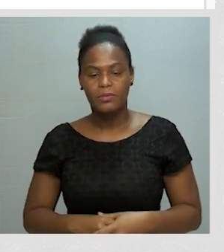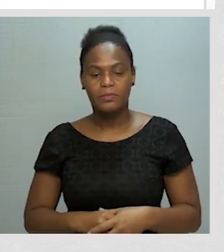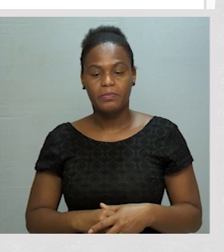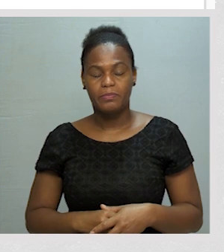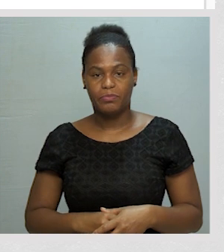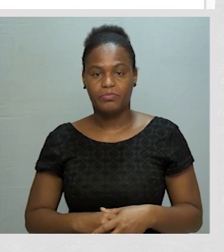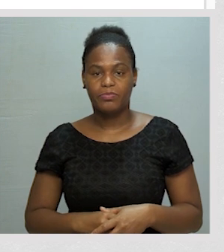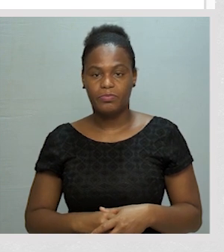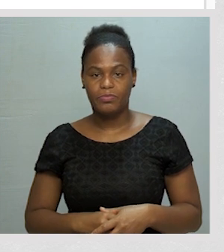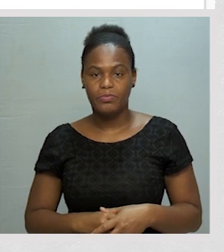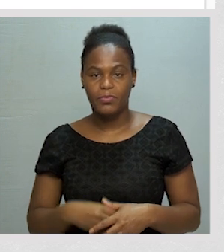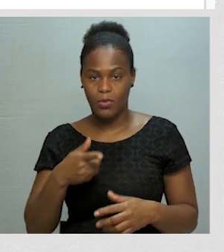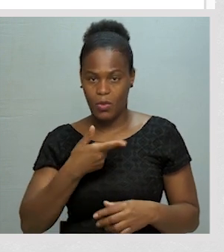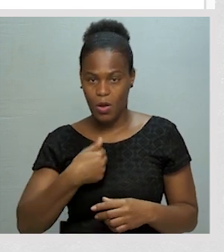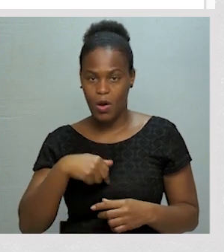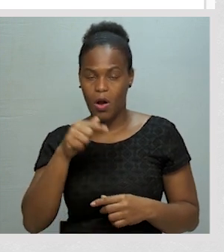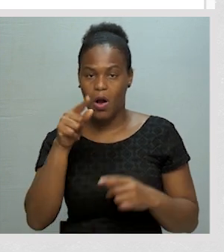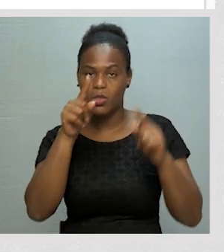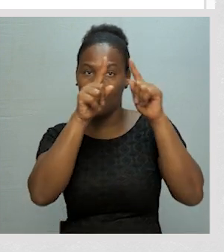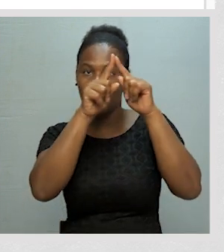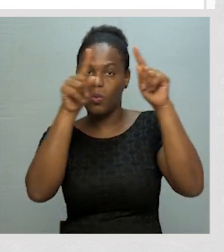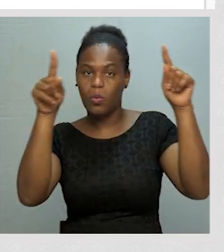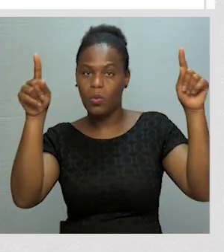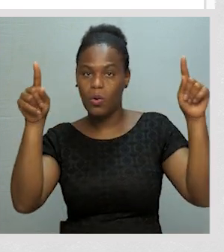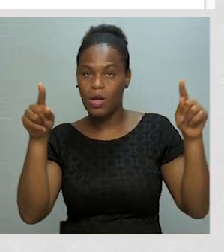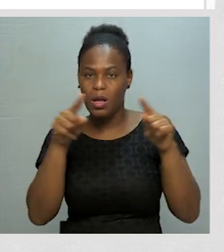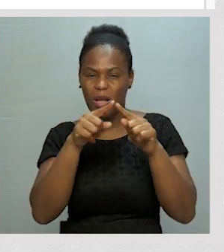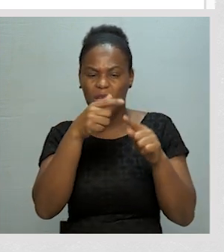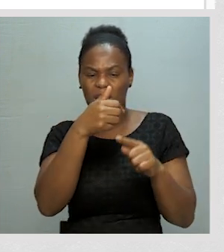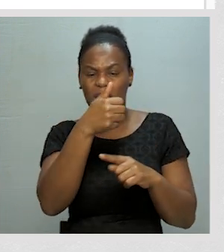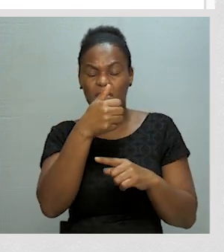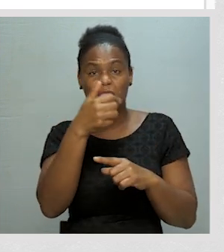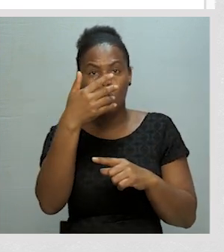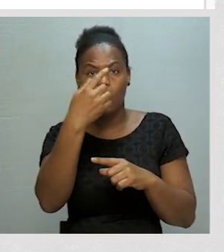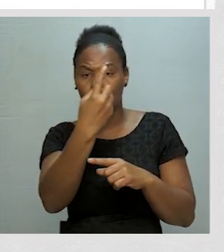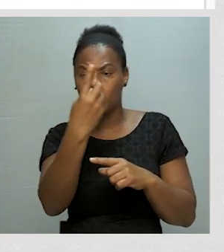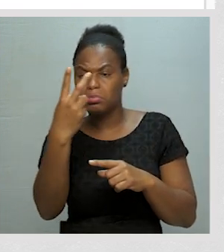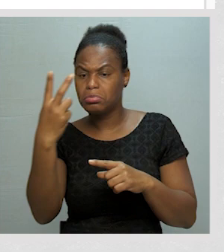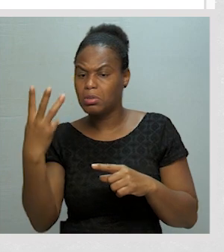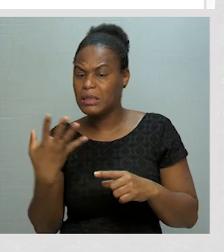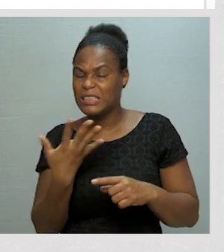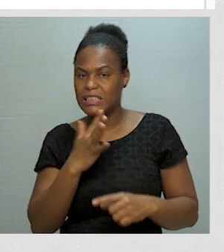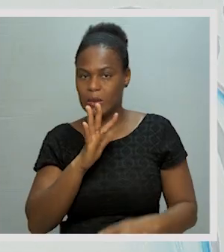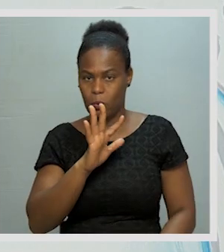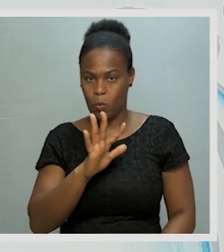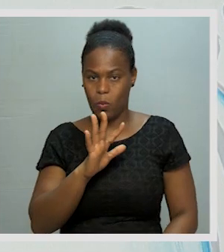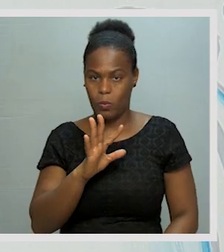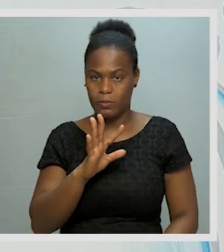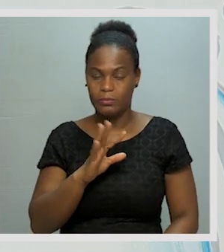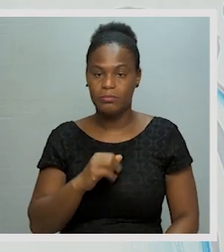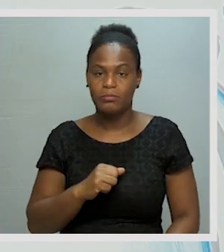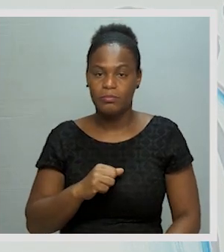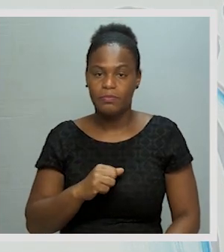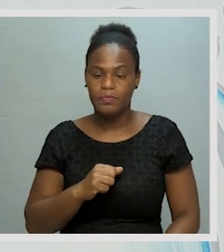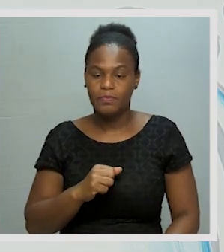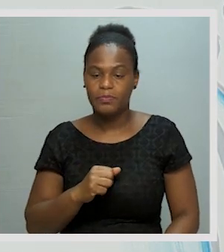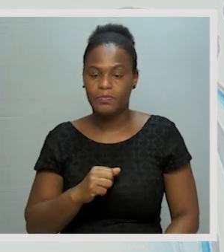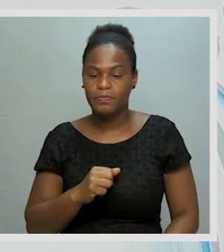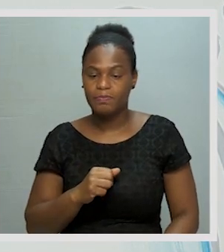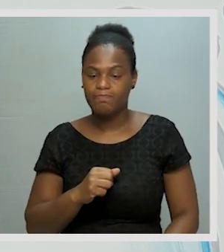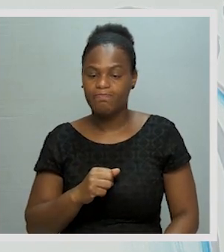O exercício 3. Em cada retângulo, liga os números cuja soma é 100 de acordo com o